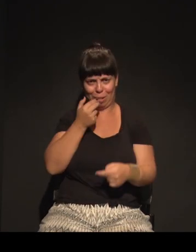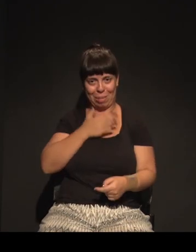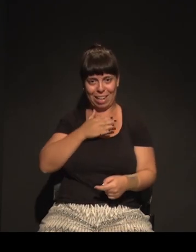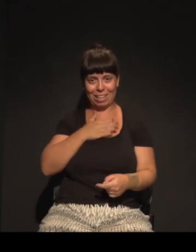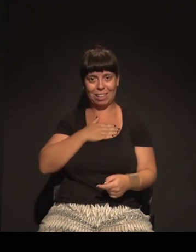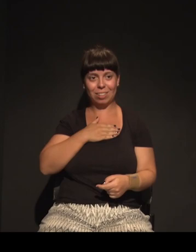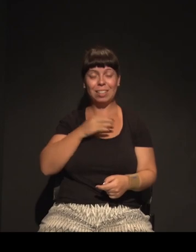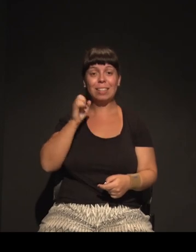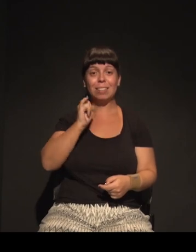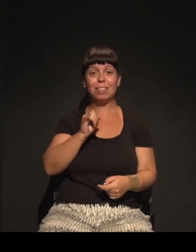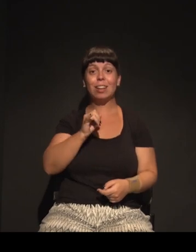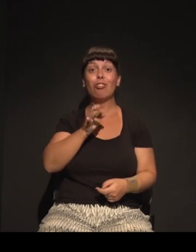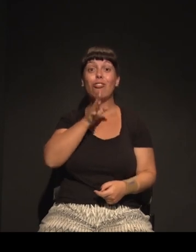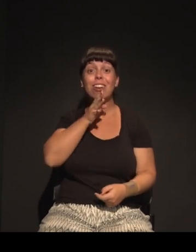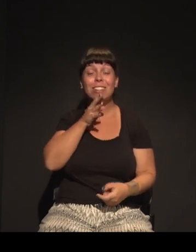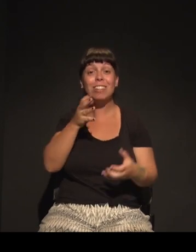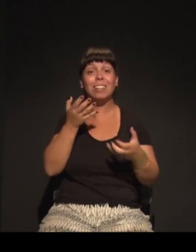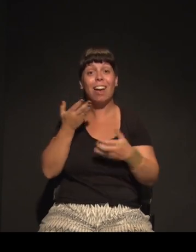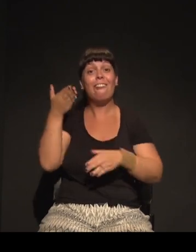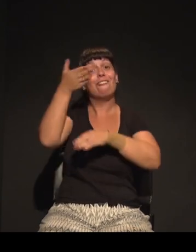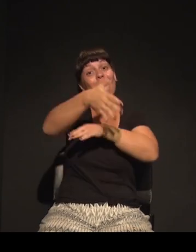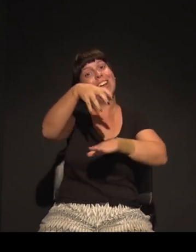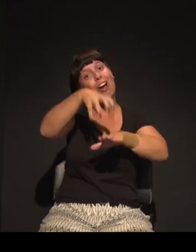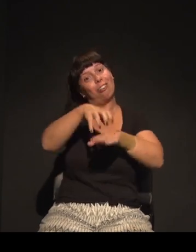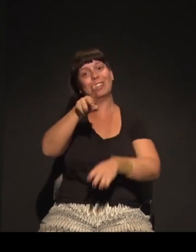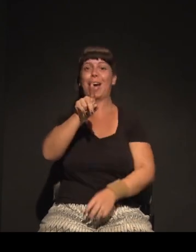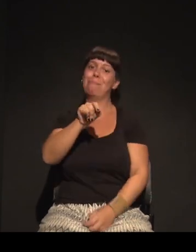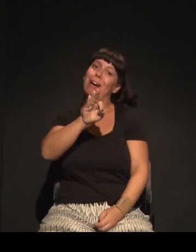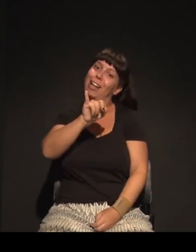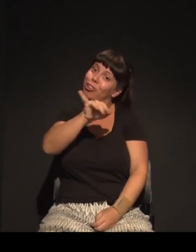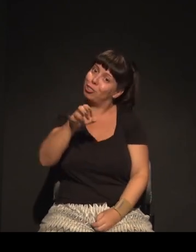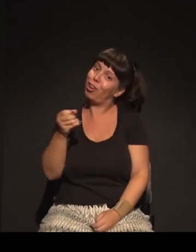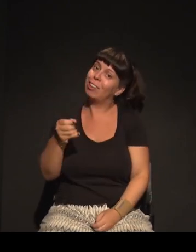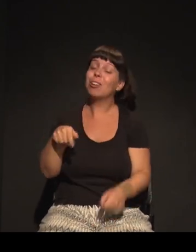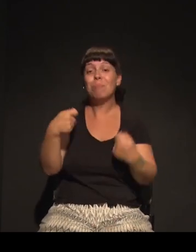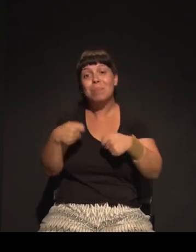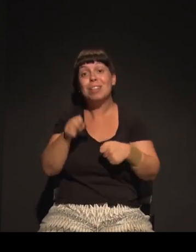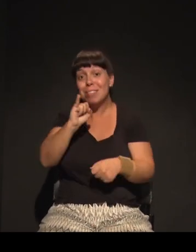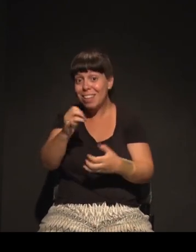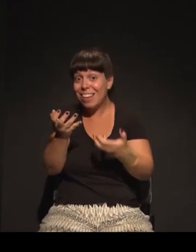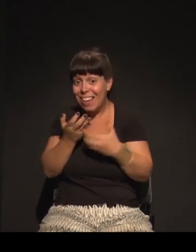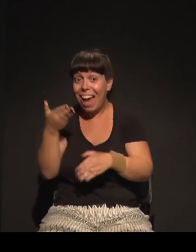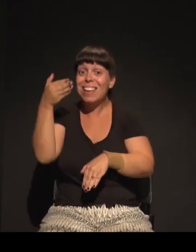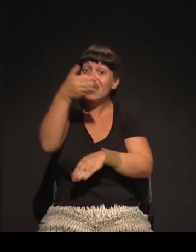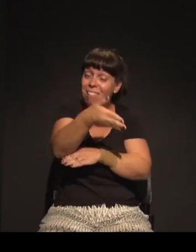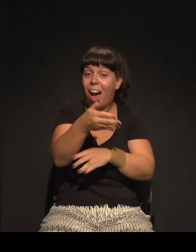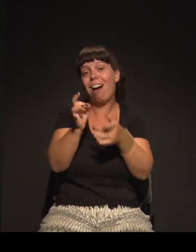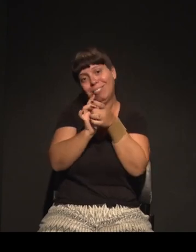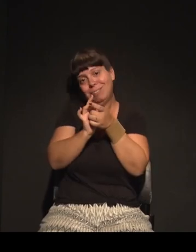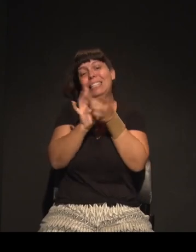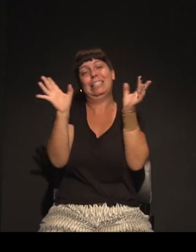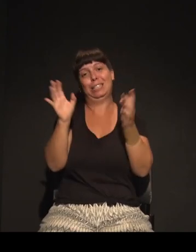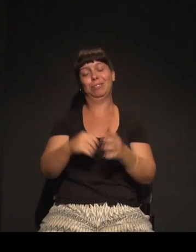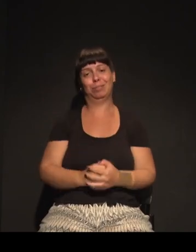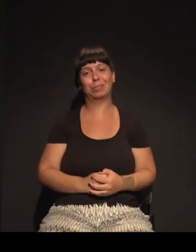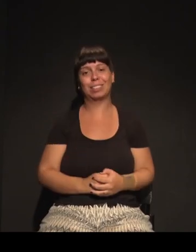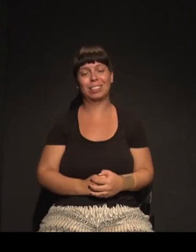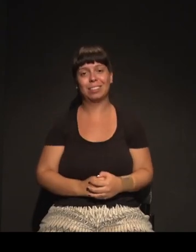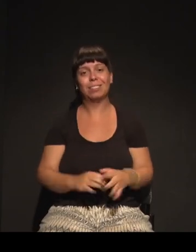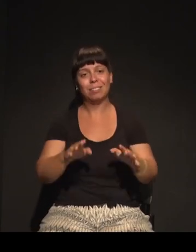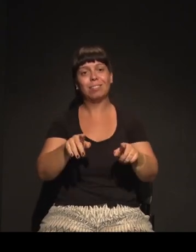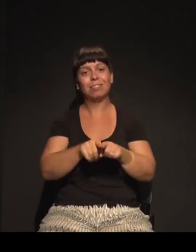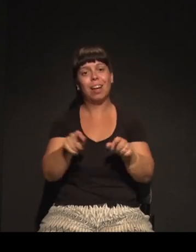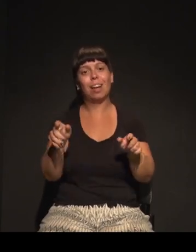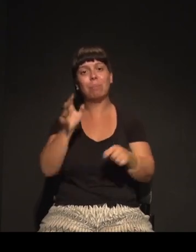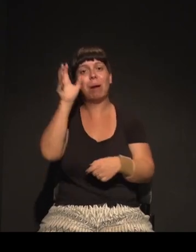quem quiser me conhecer vai na aldeia pataxó hã hã então também que queira ir lá também está mas acho que é mandar prender também o mundo lá